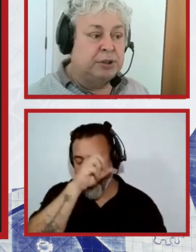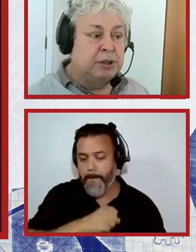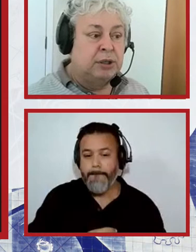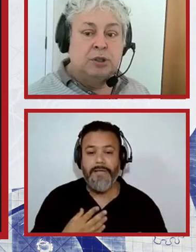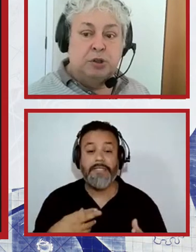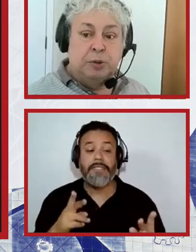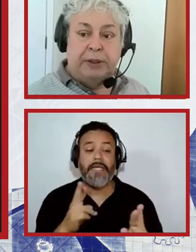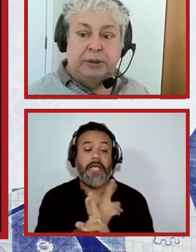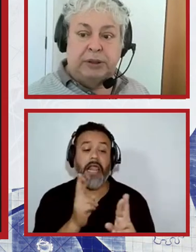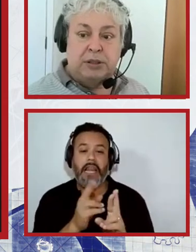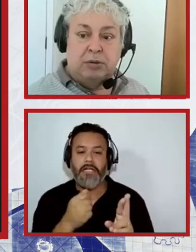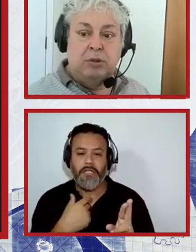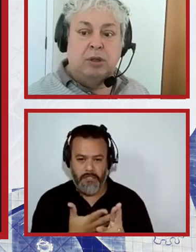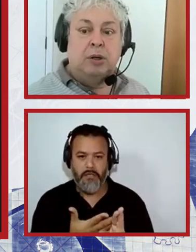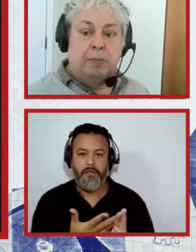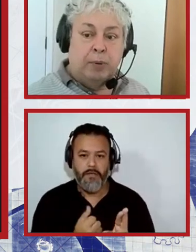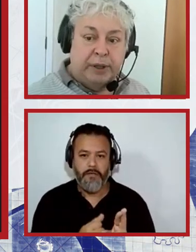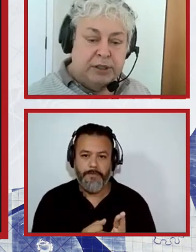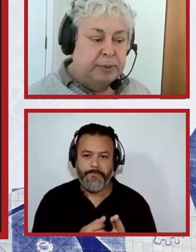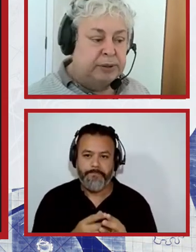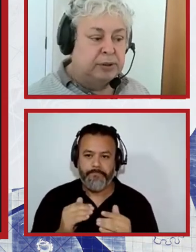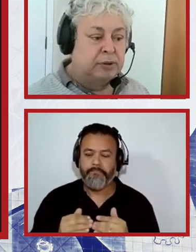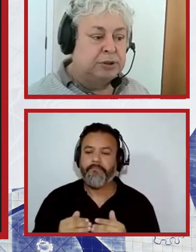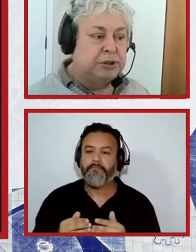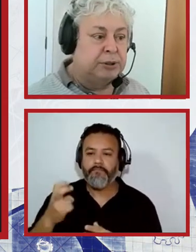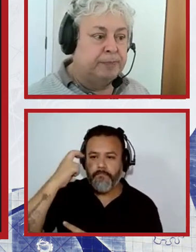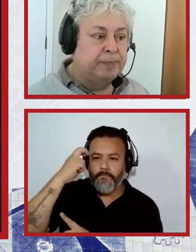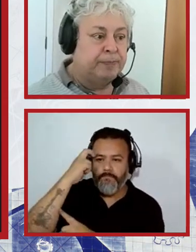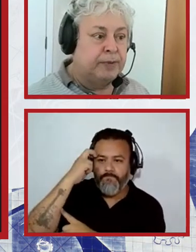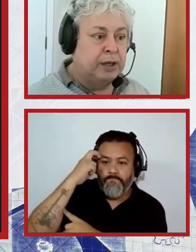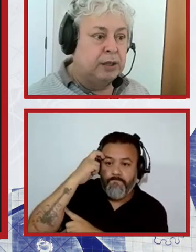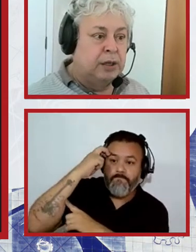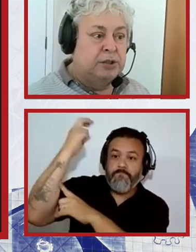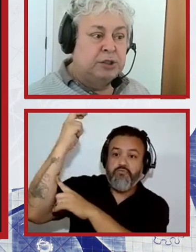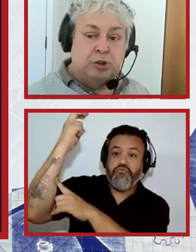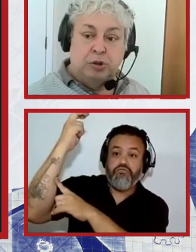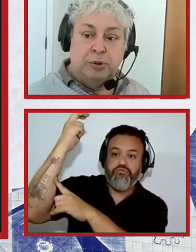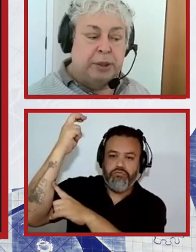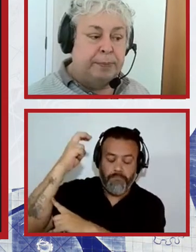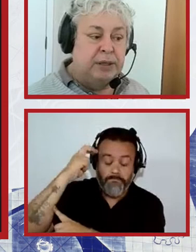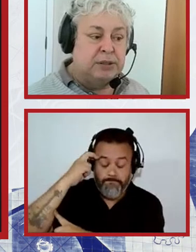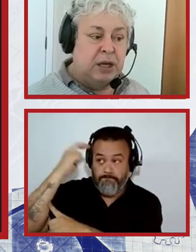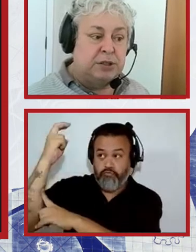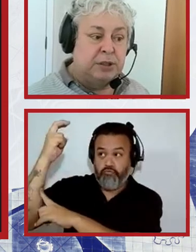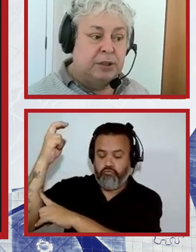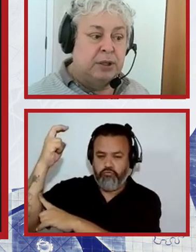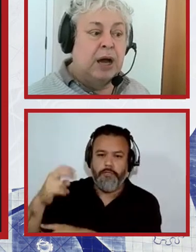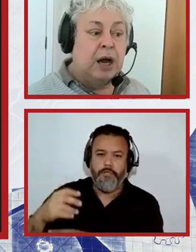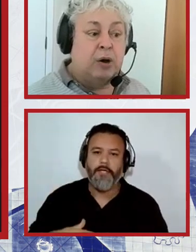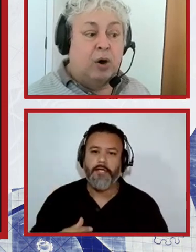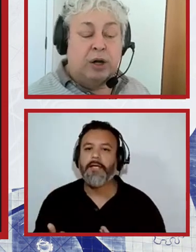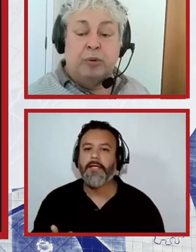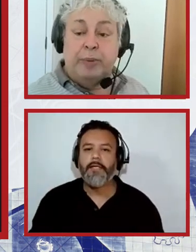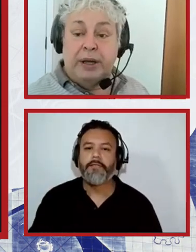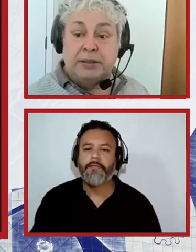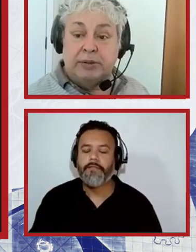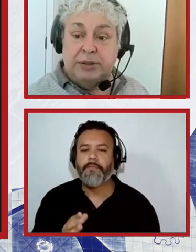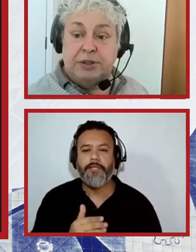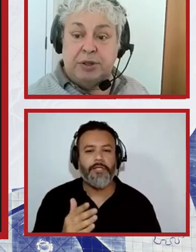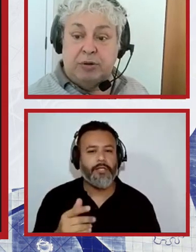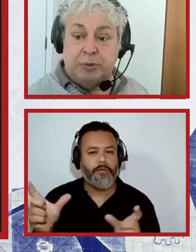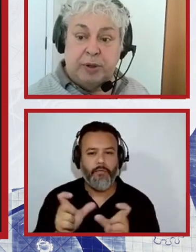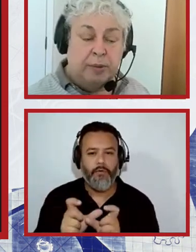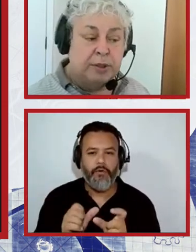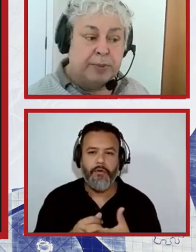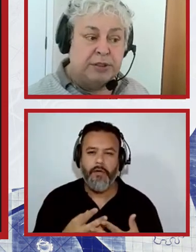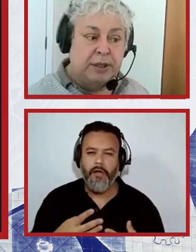pouca tecnologia. Superdotação, pouquíssima tecnologia. Tá? Distúrbios de aprendizagem. Agora